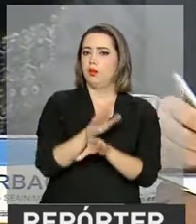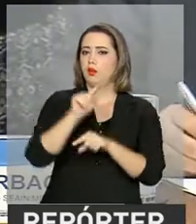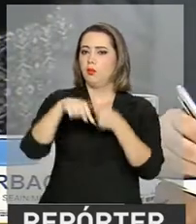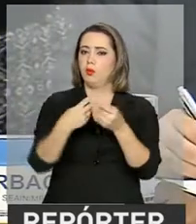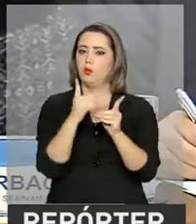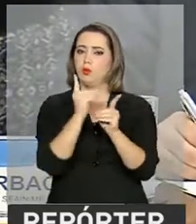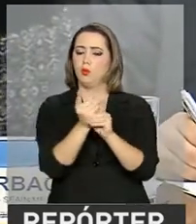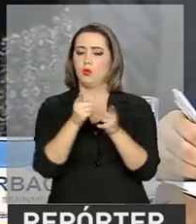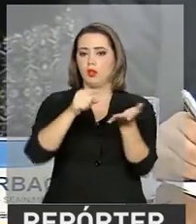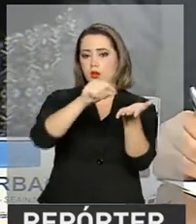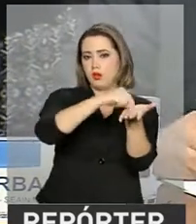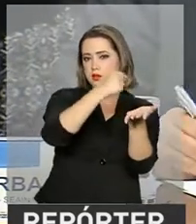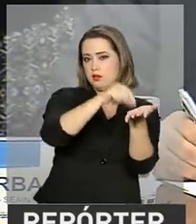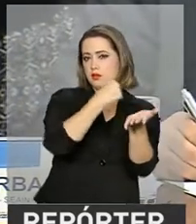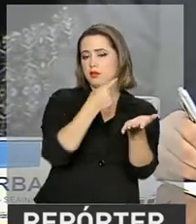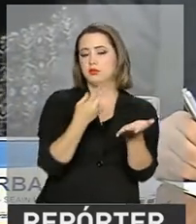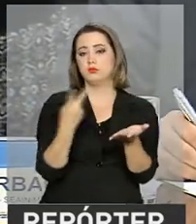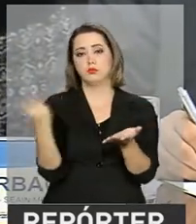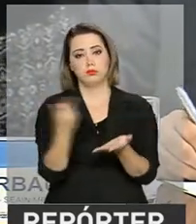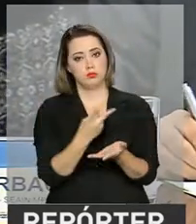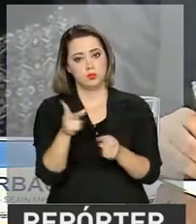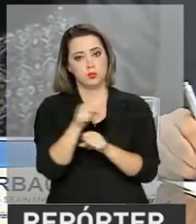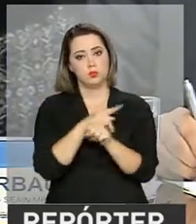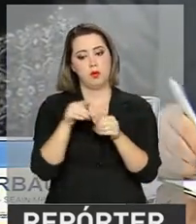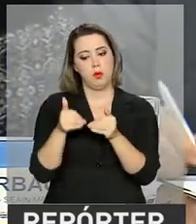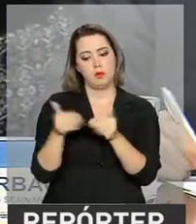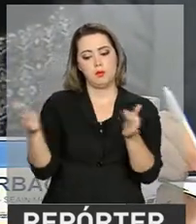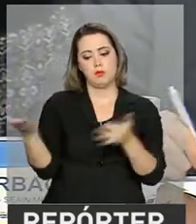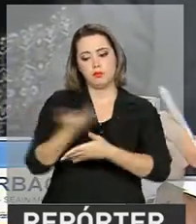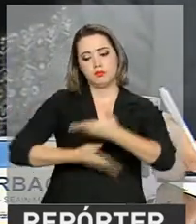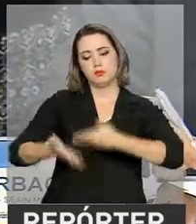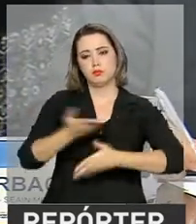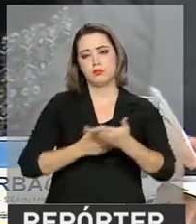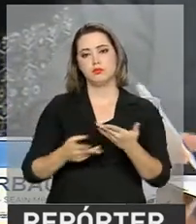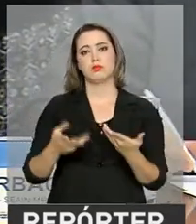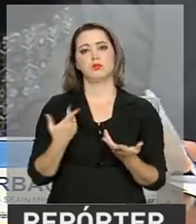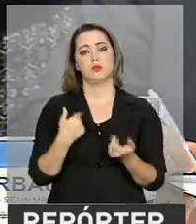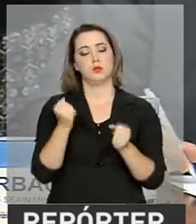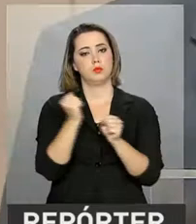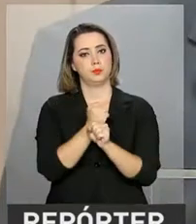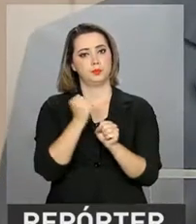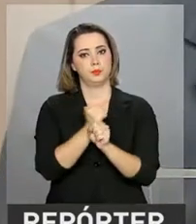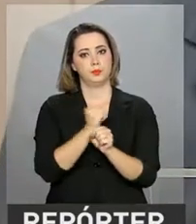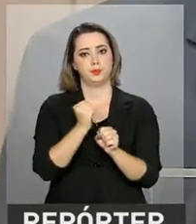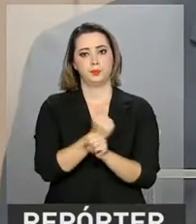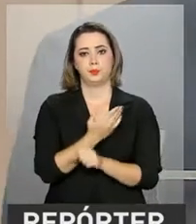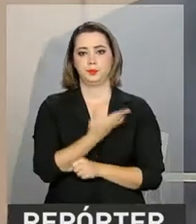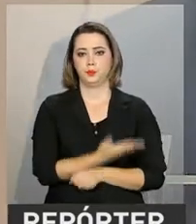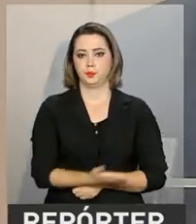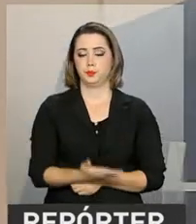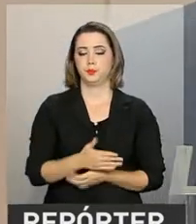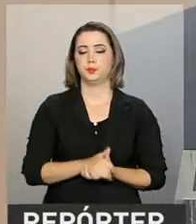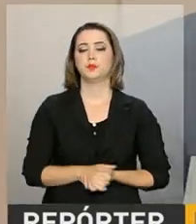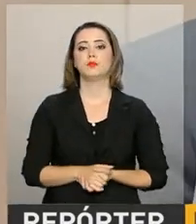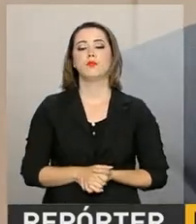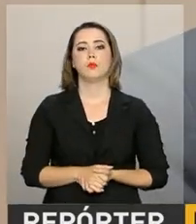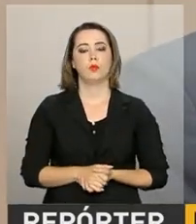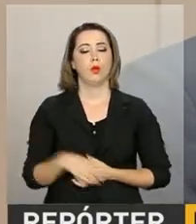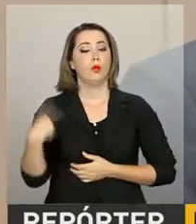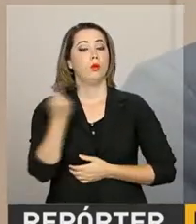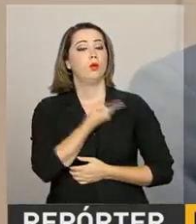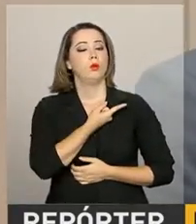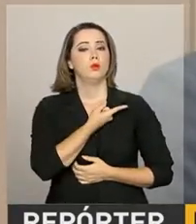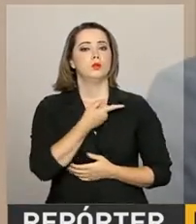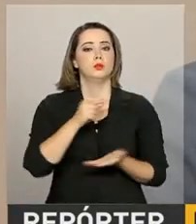acordo bilateral para ampliar investimentos e a cooperação em infraestrutura. Nós estamos assinando esse